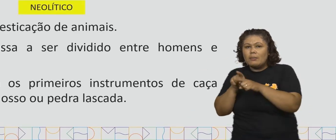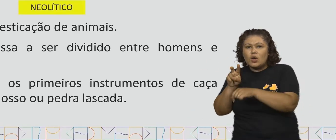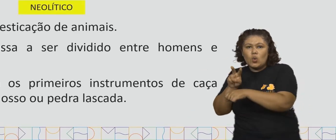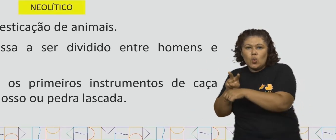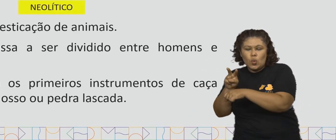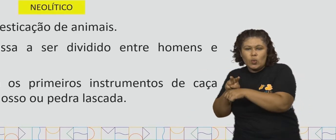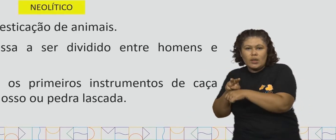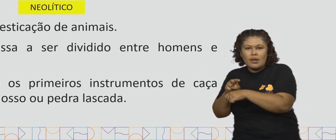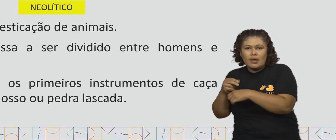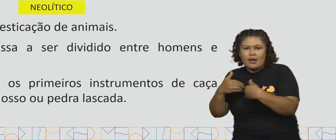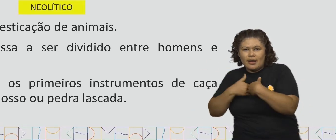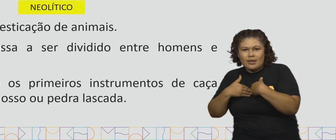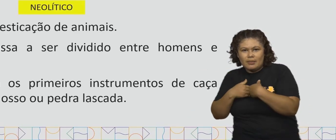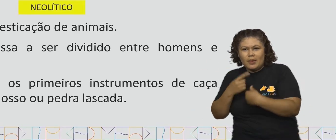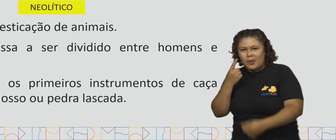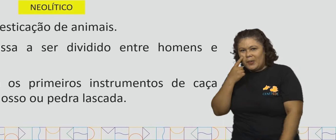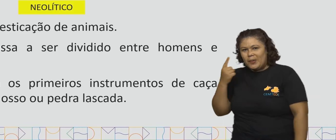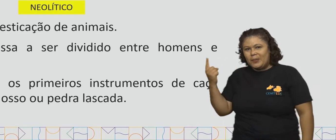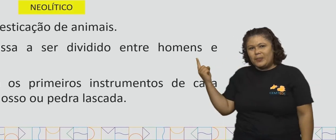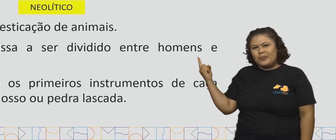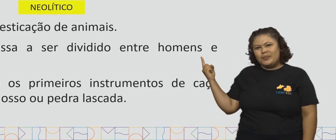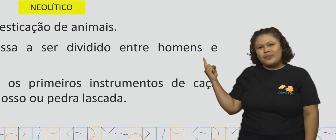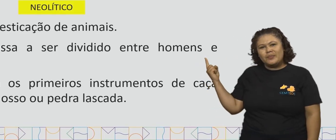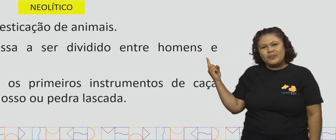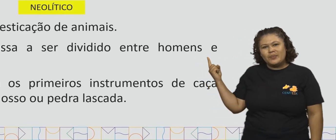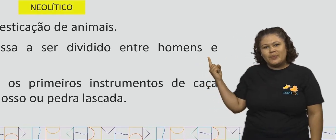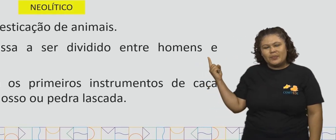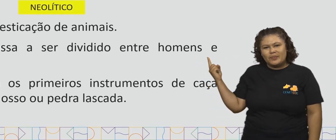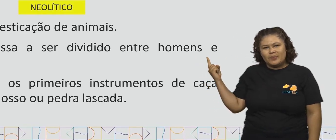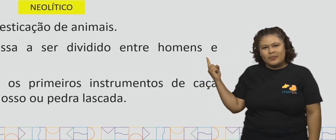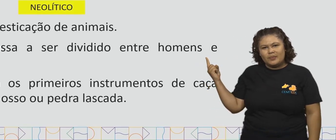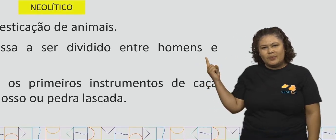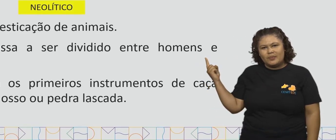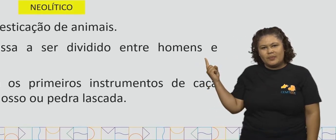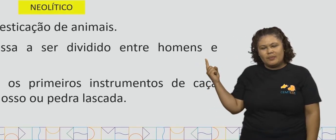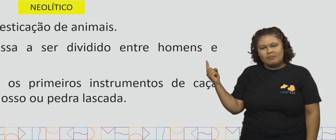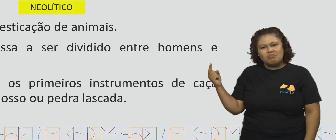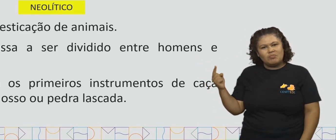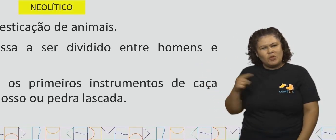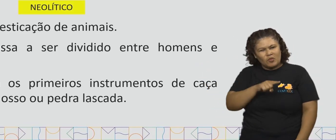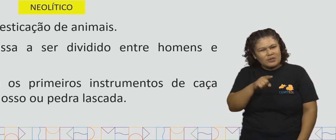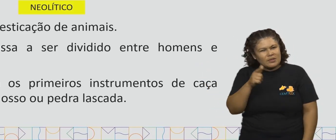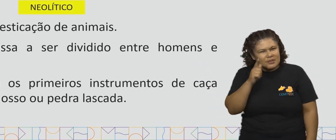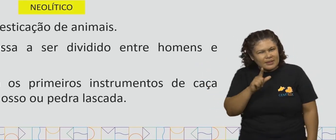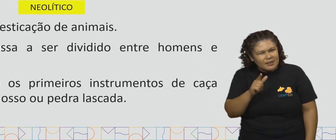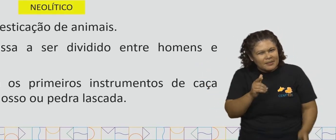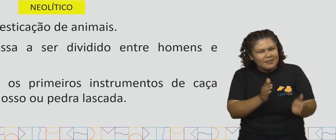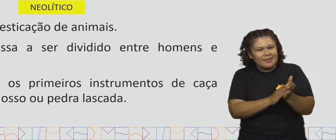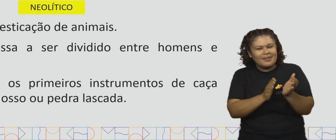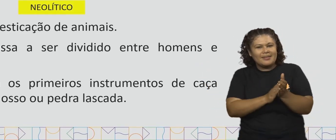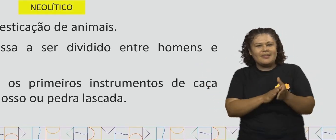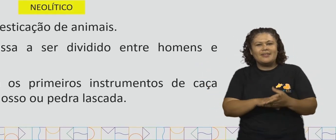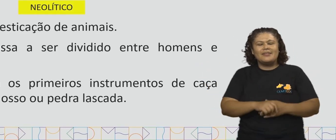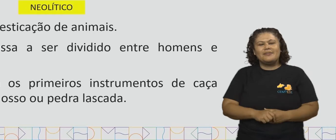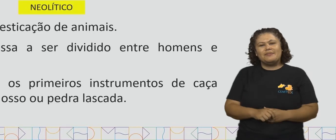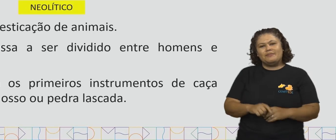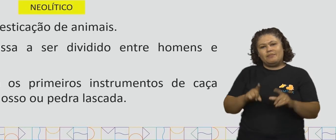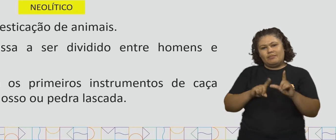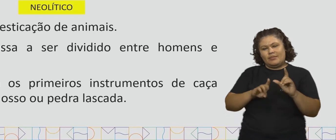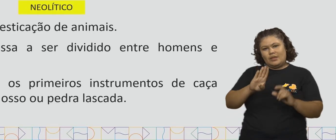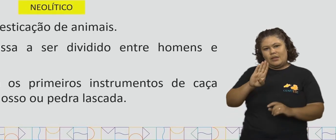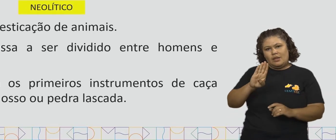Neolítico? Resposta certa, Neolítico. Parabéns para quem acertou. Letra B,